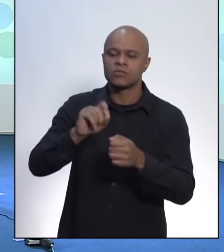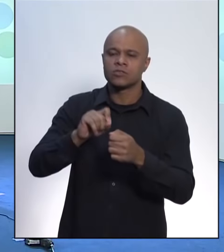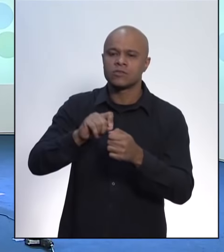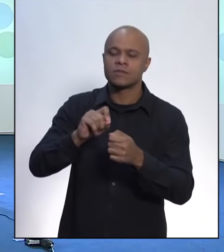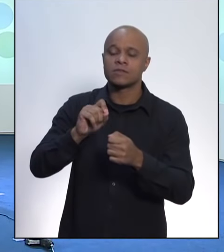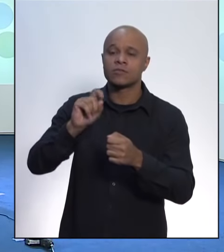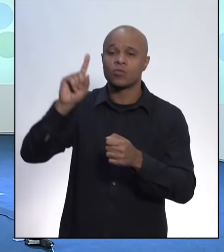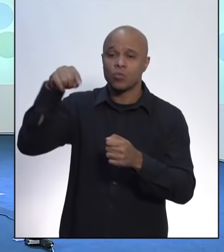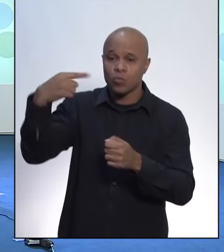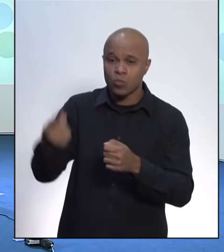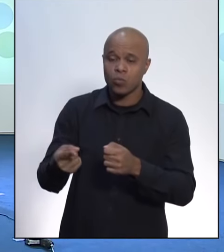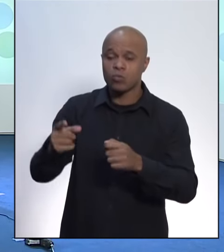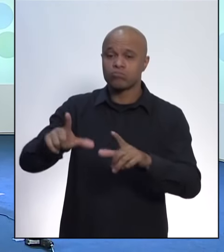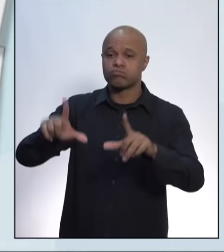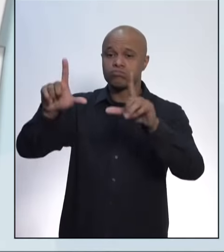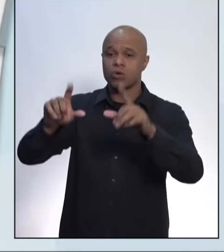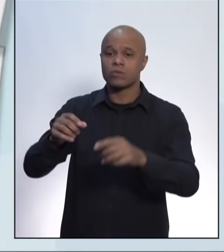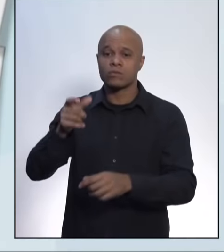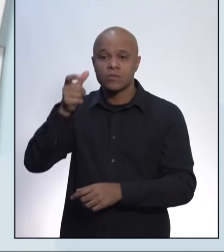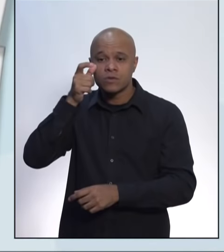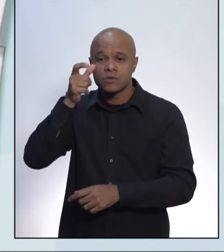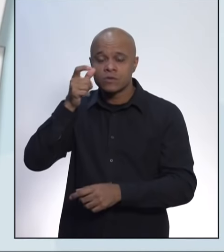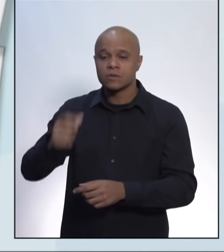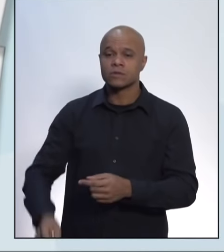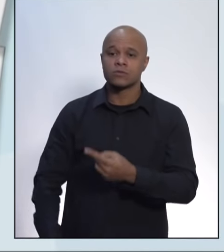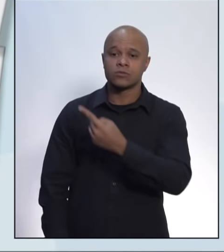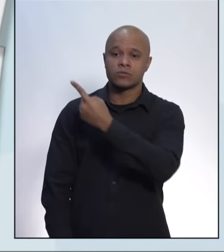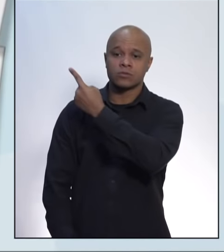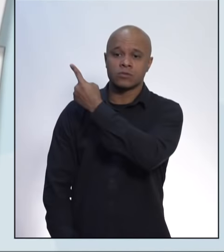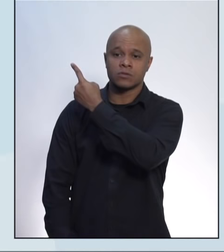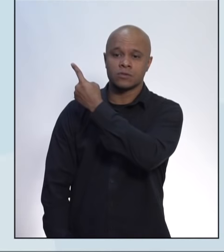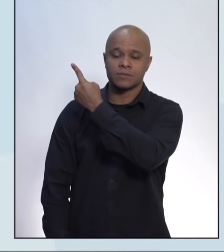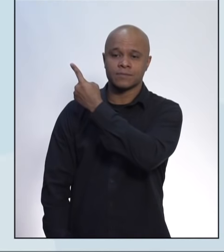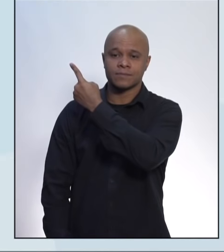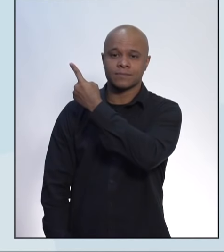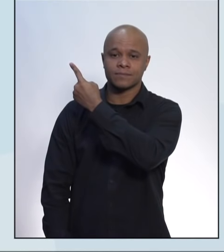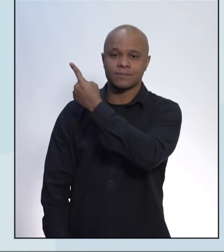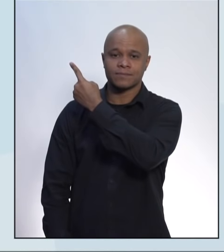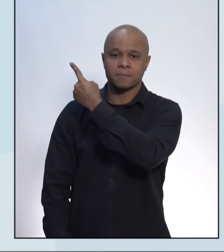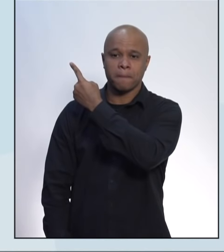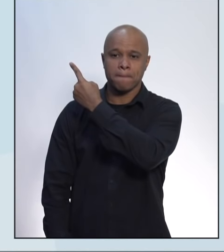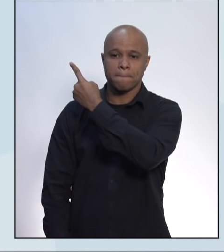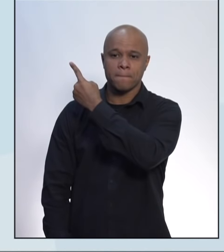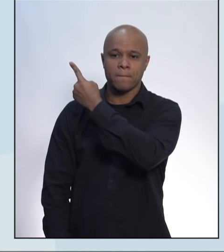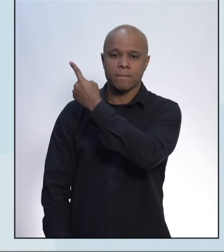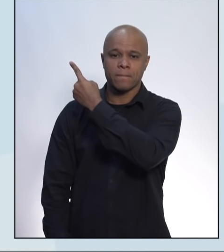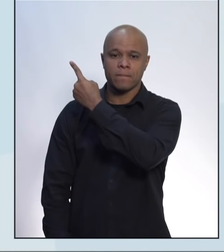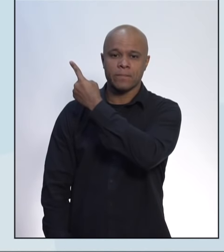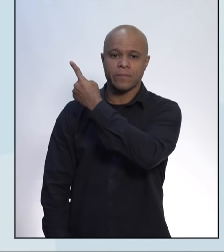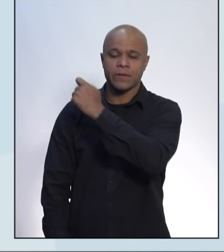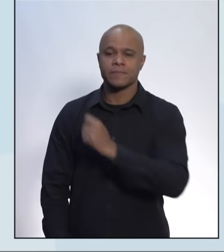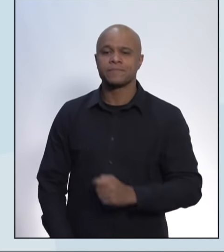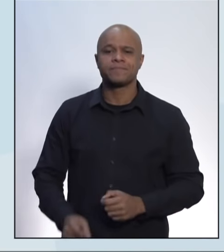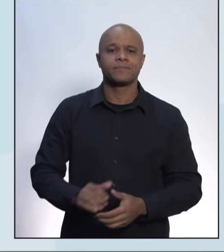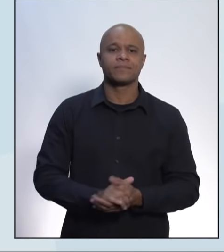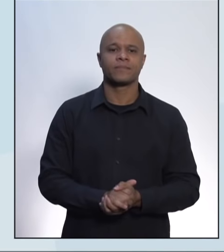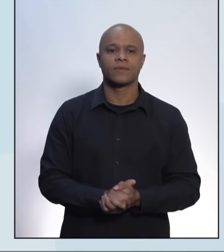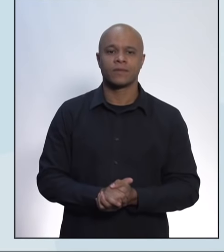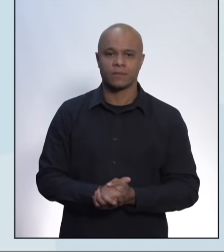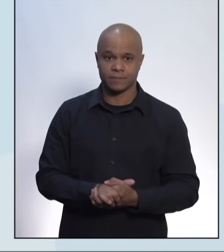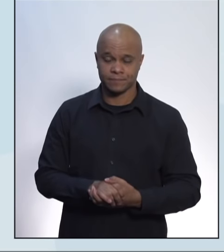próximo slide eu quero que vocês observem o seguinte pode passar por favor né os dos